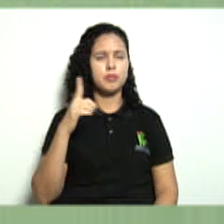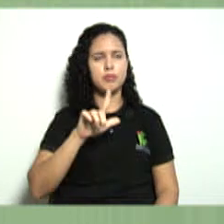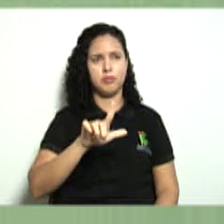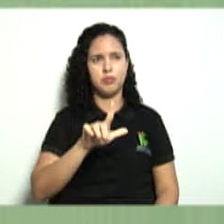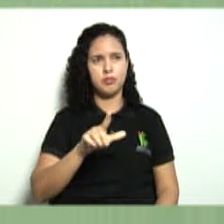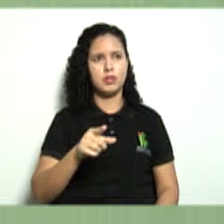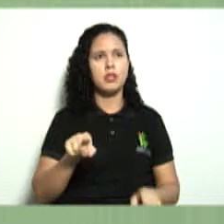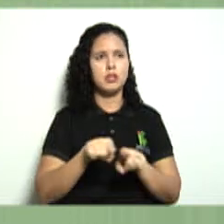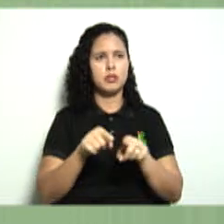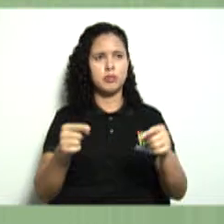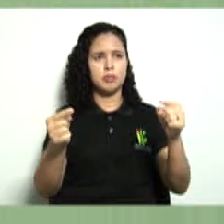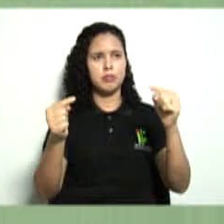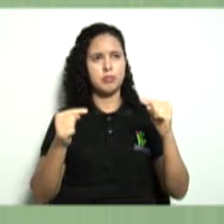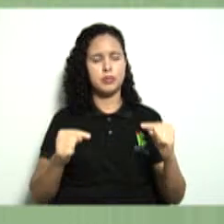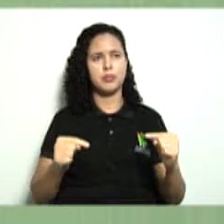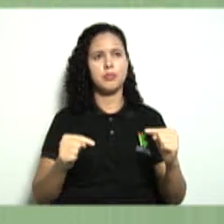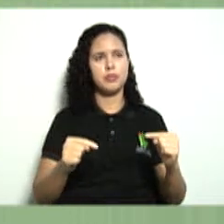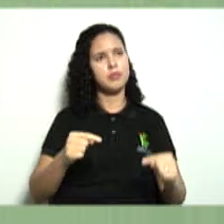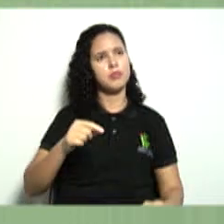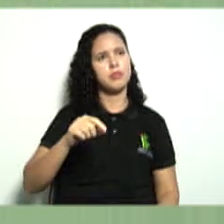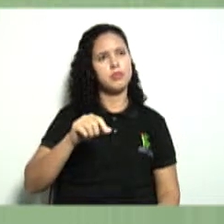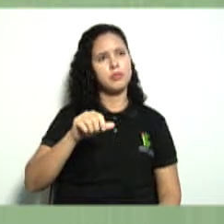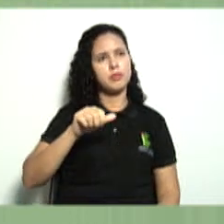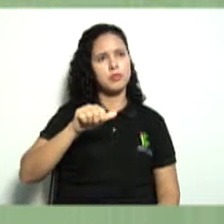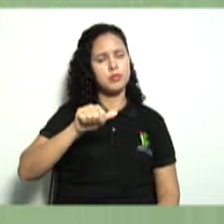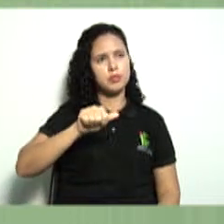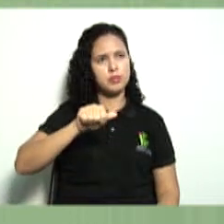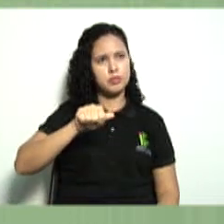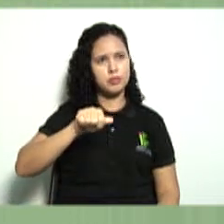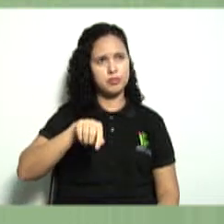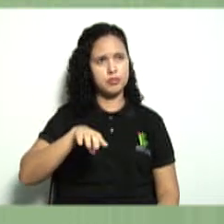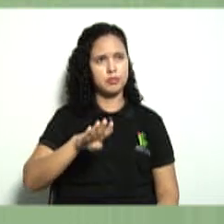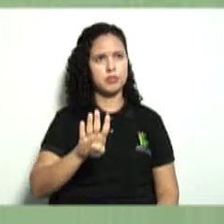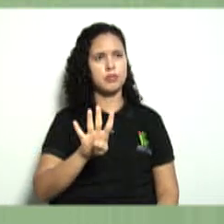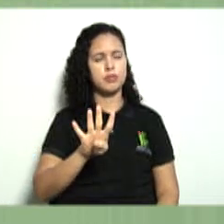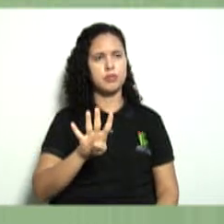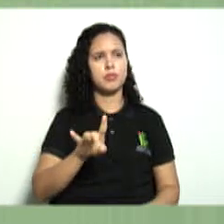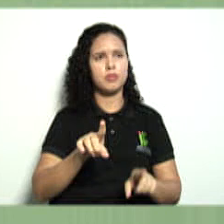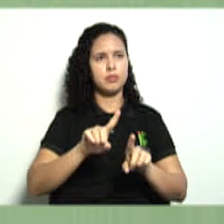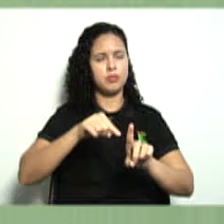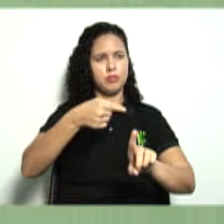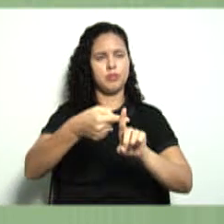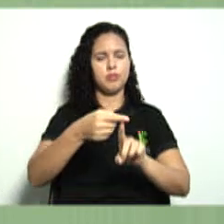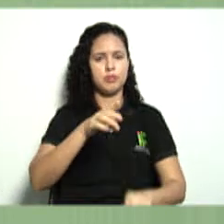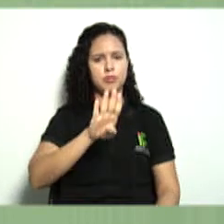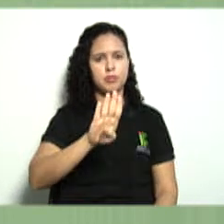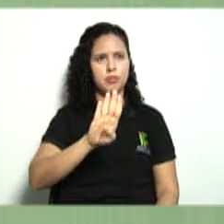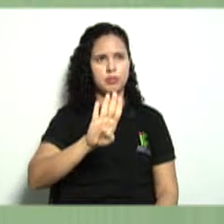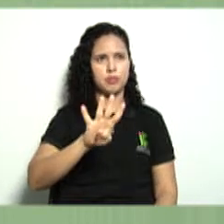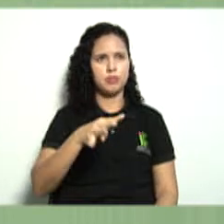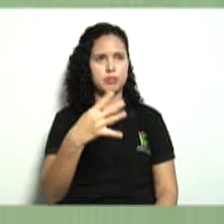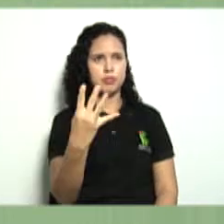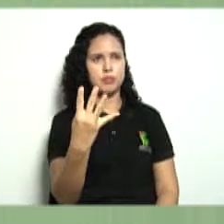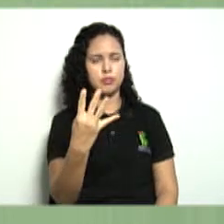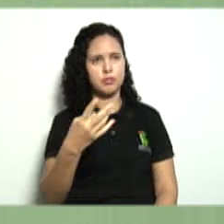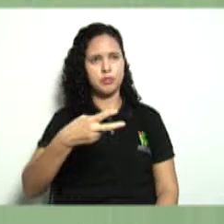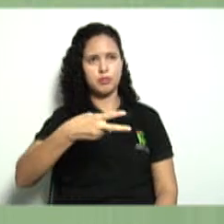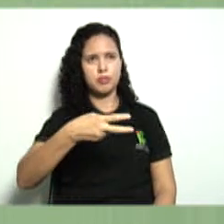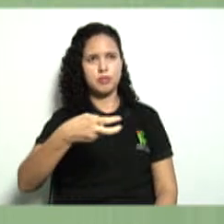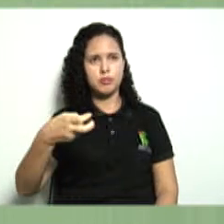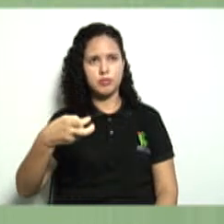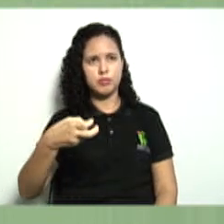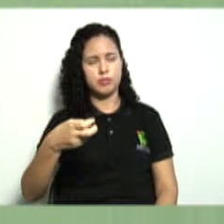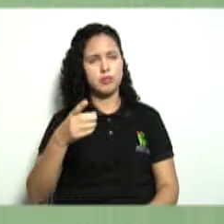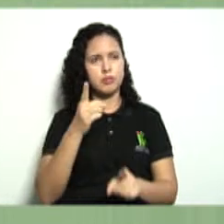outra fórmula que eu coloco igual A4, não é isso? A célula de baixo mais a célula ao lado. Olha o resultado que vai dar.